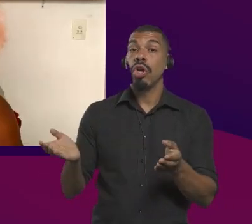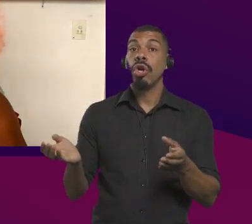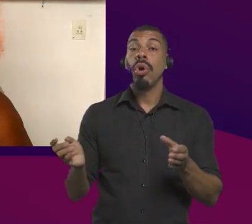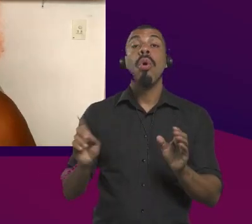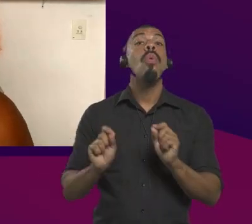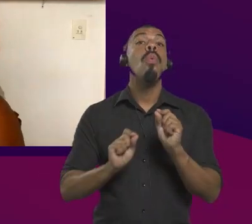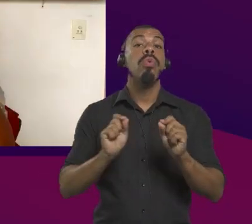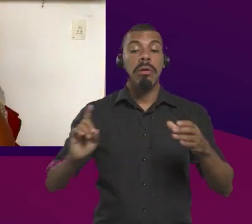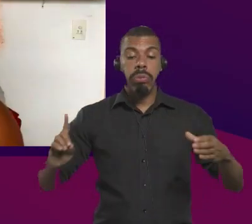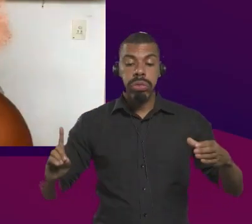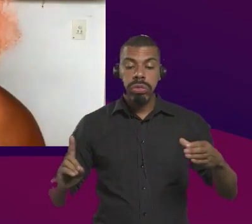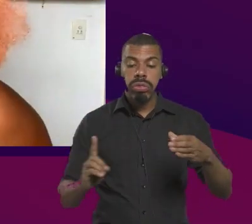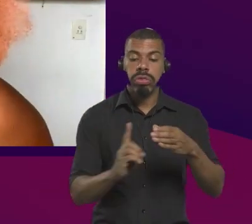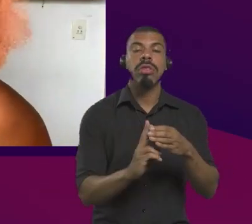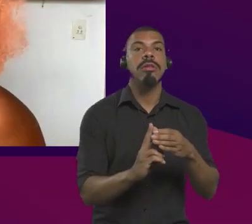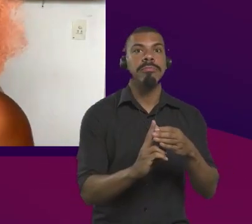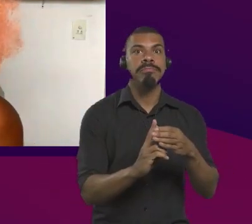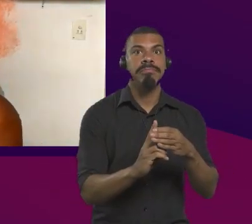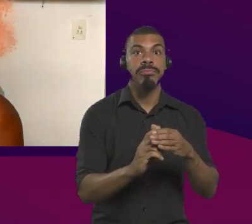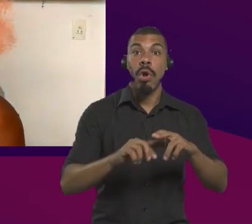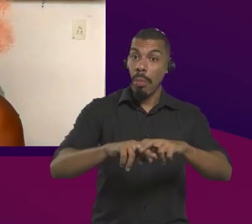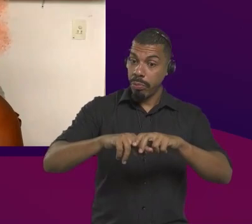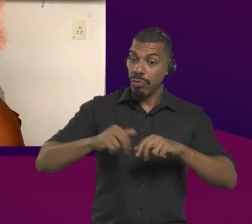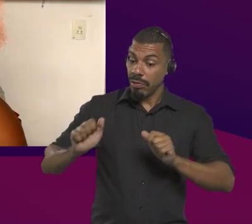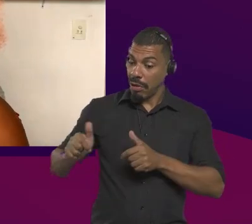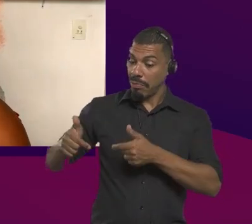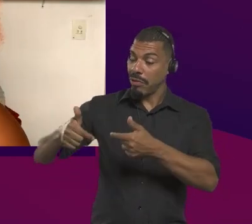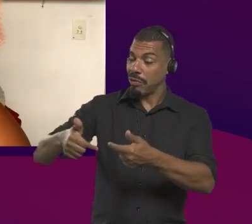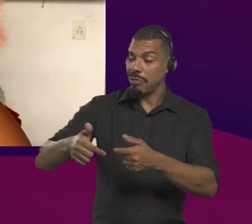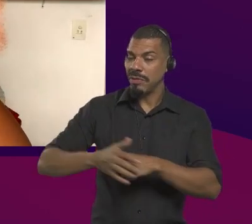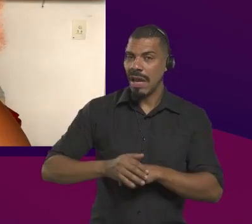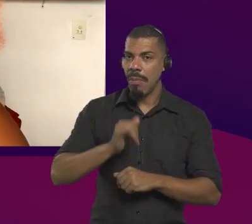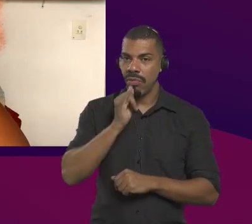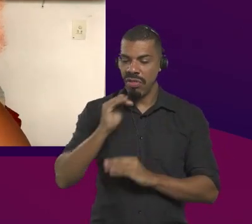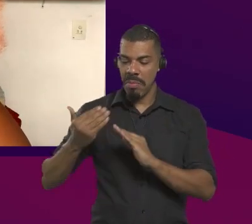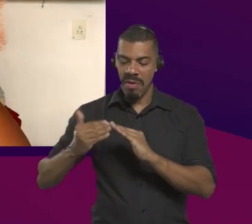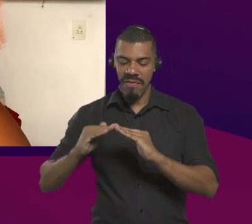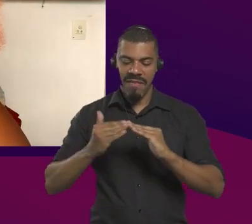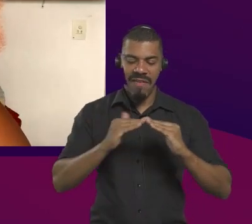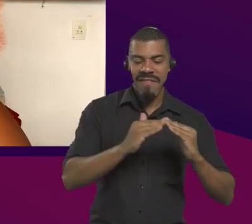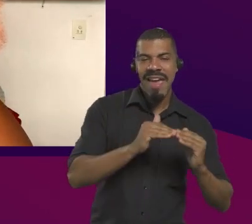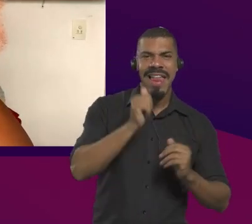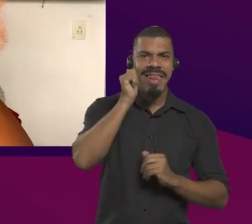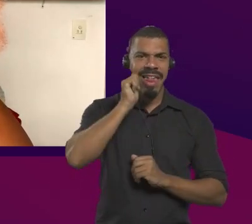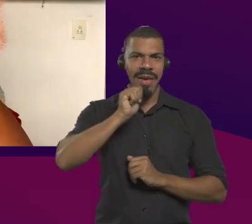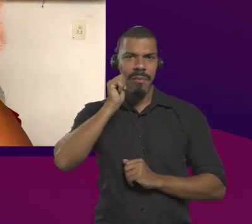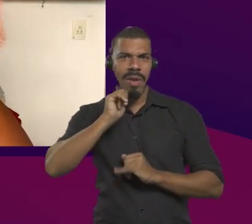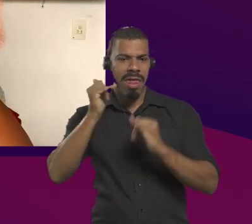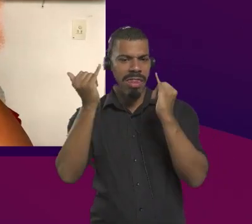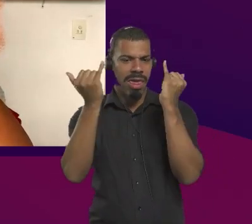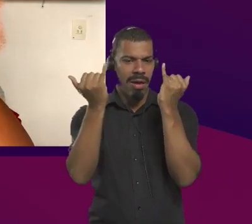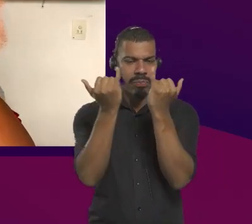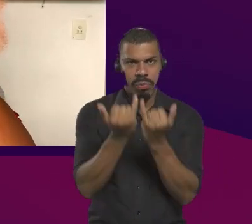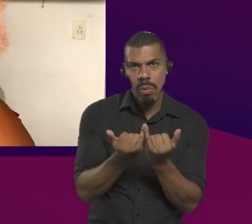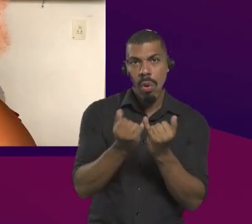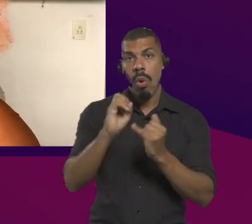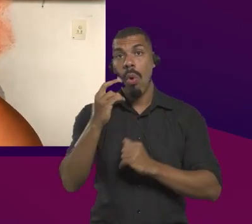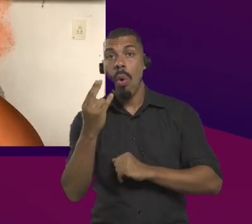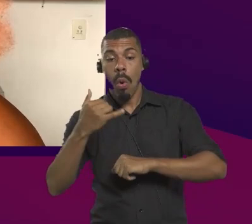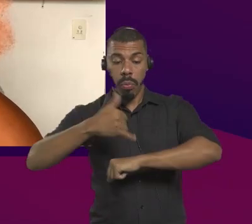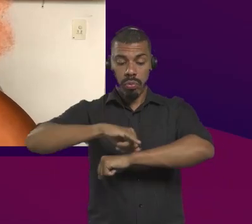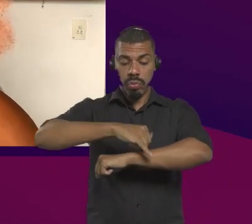isso que a gente está brigando uhum. aqui, né? Então, nem só quem é da periferia, mais gordas, maiores, com deficiência, mulheres